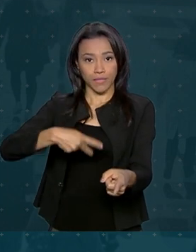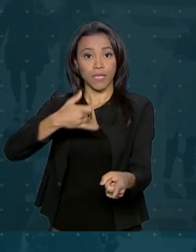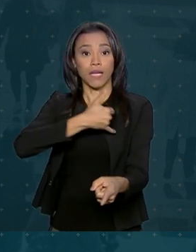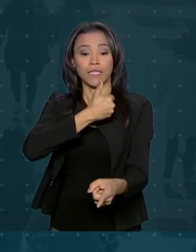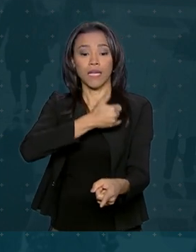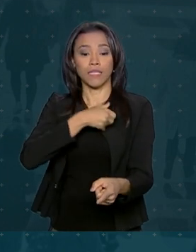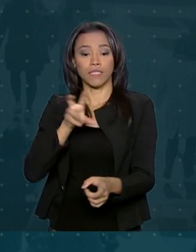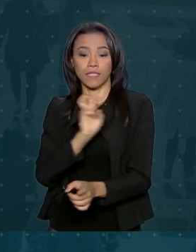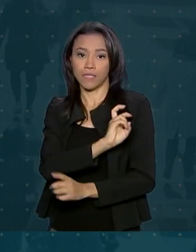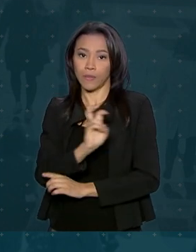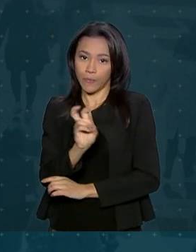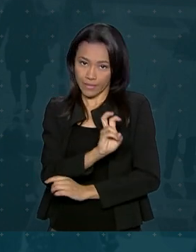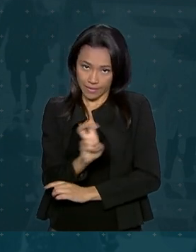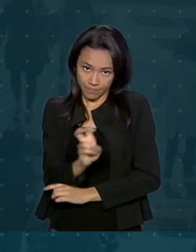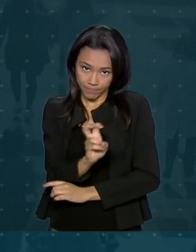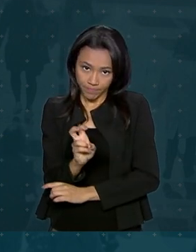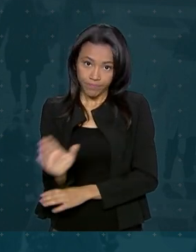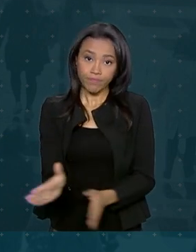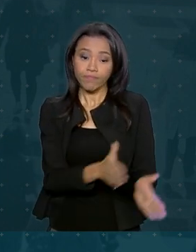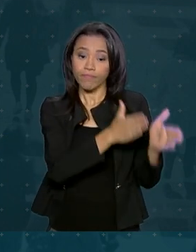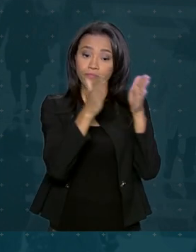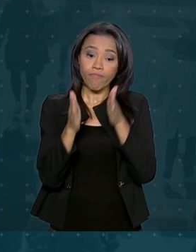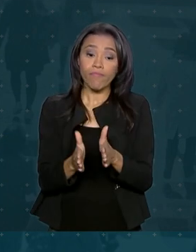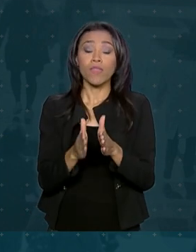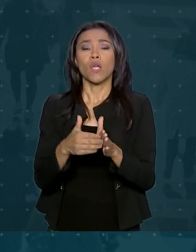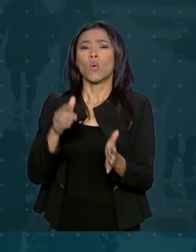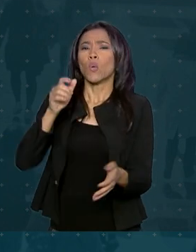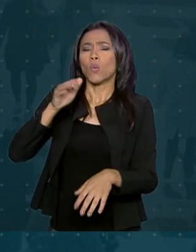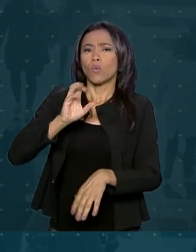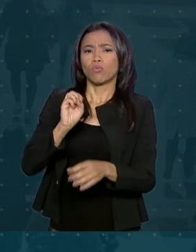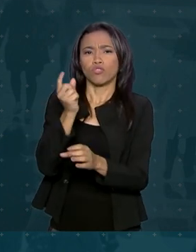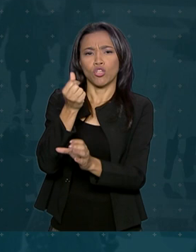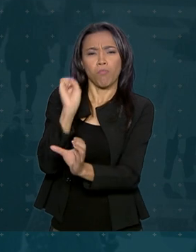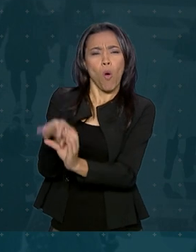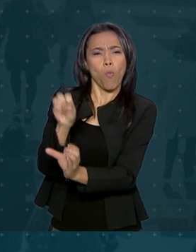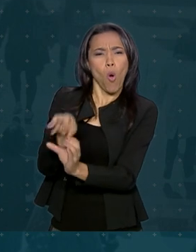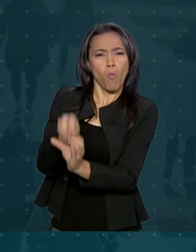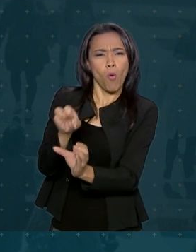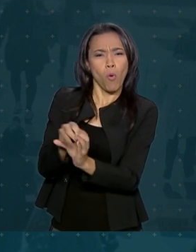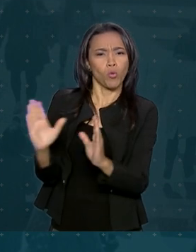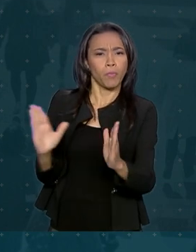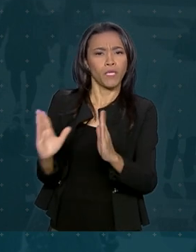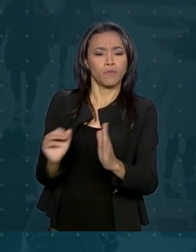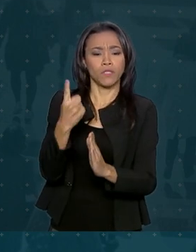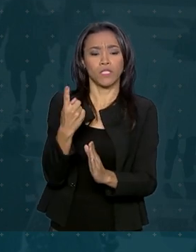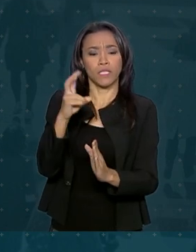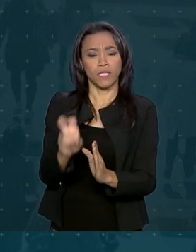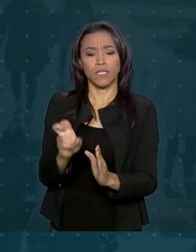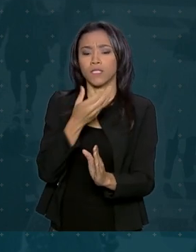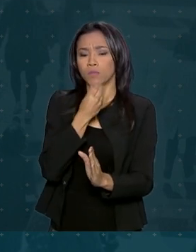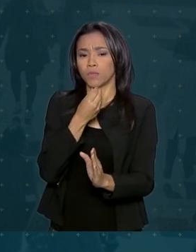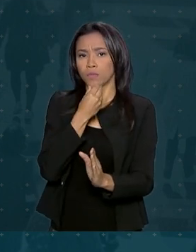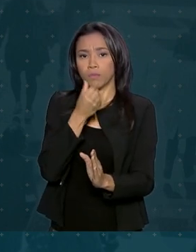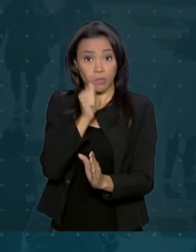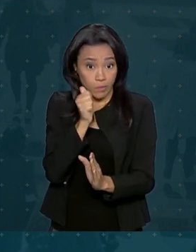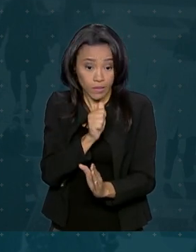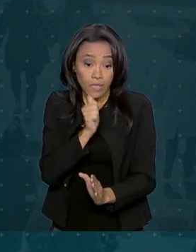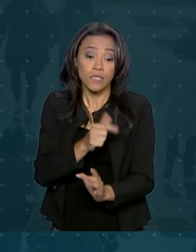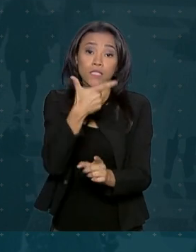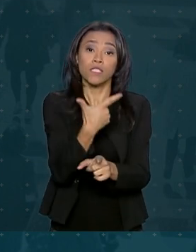55 anos. O tempo mínimo de contribuição passa a ser de 15 anos para elas e 20 para eles.